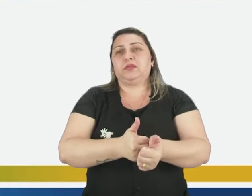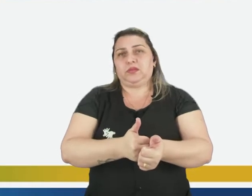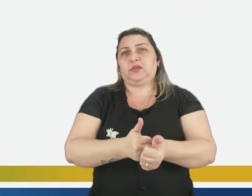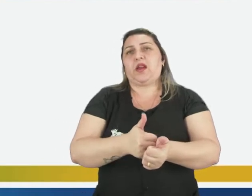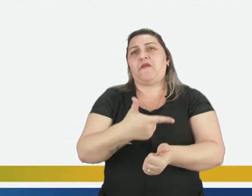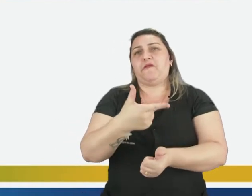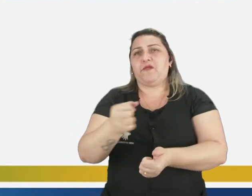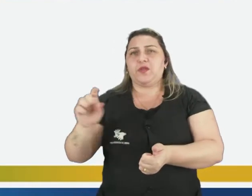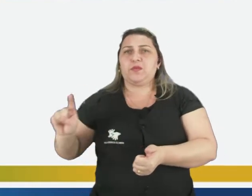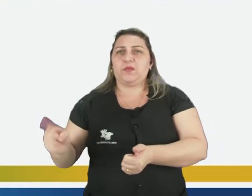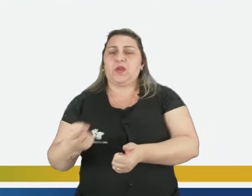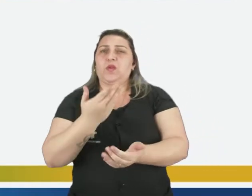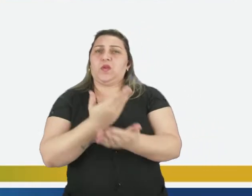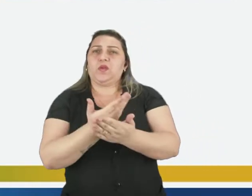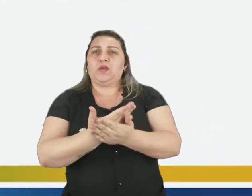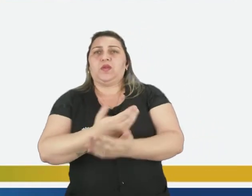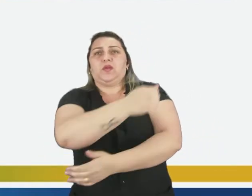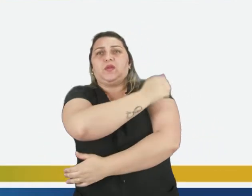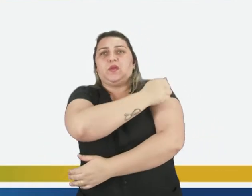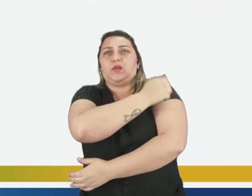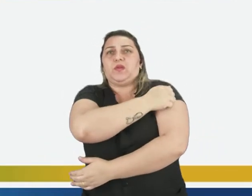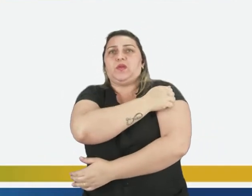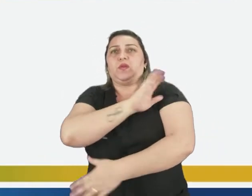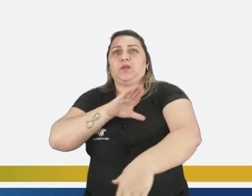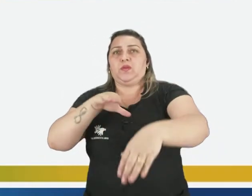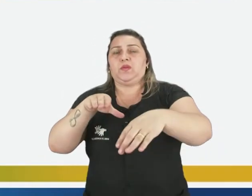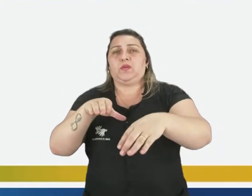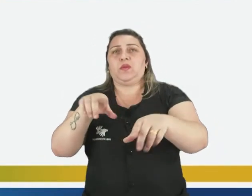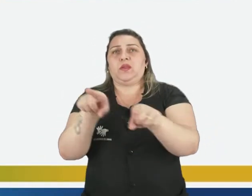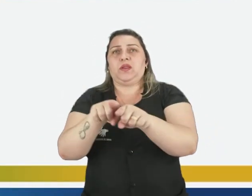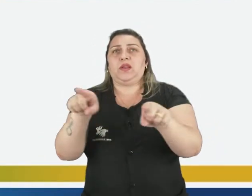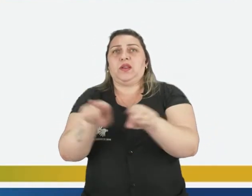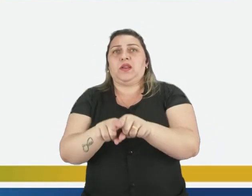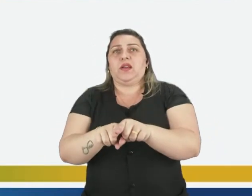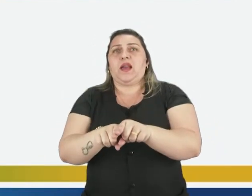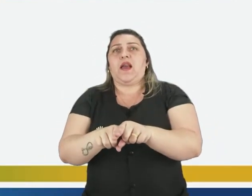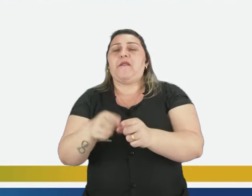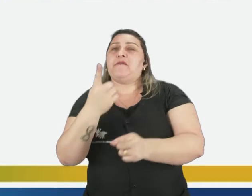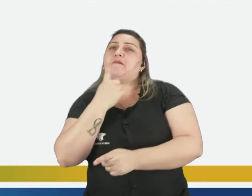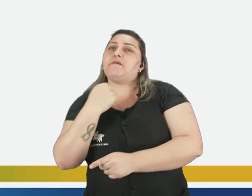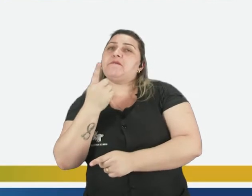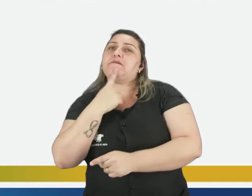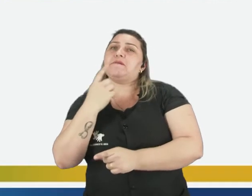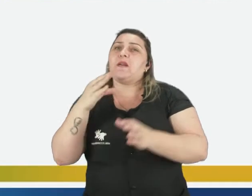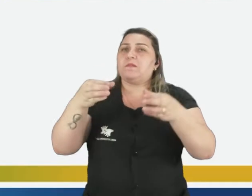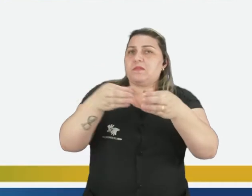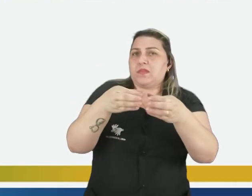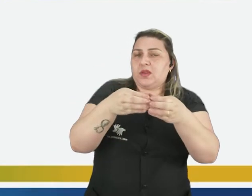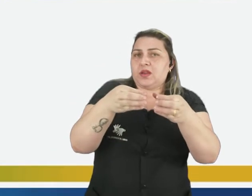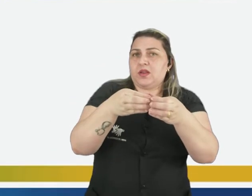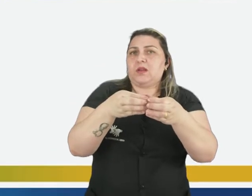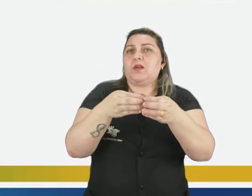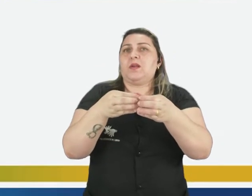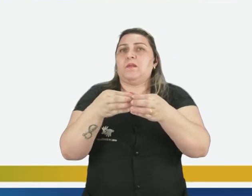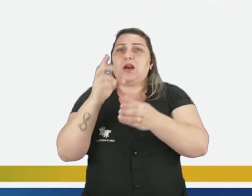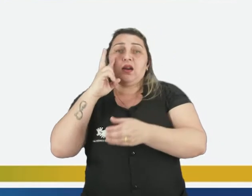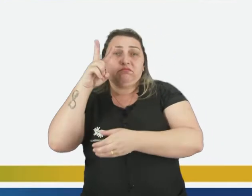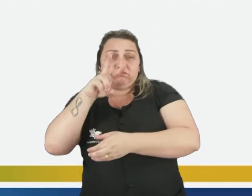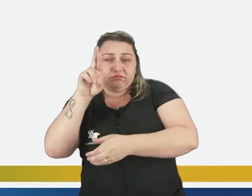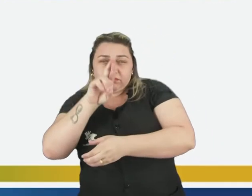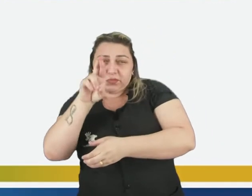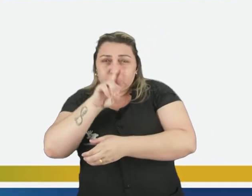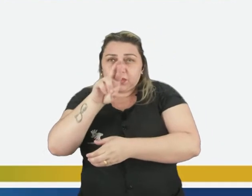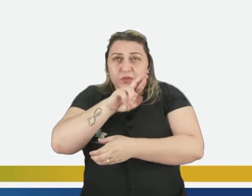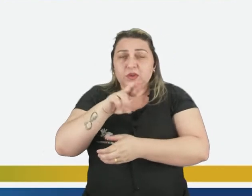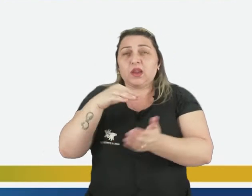Cerca de 20 milhões de estudantes formavam as chamadas Guardas Vermelhas, que serviam exatamente para monitorar, assim como